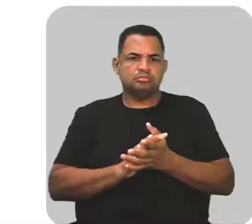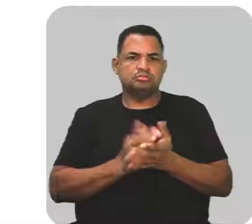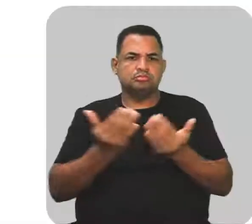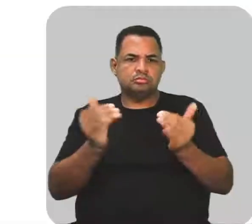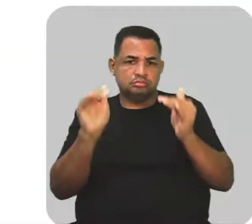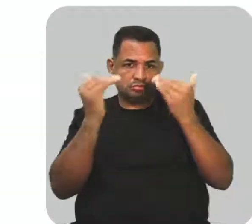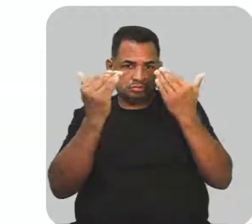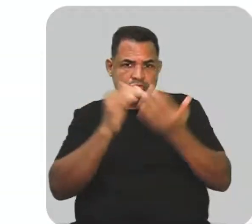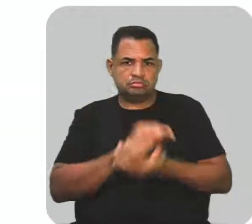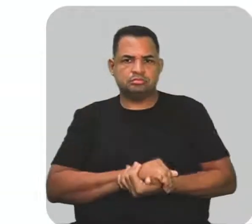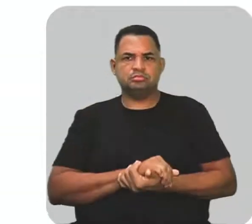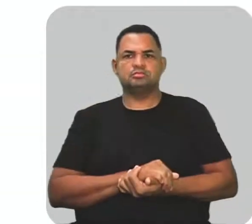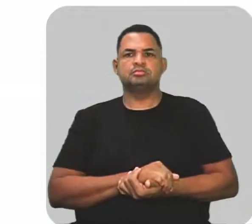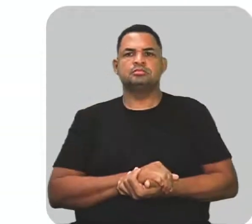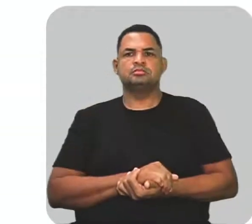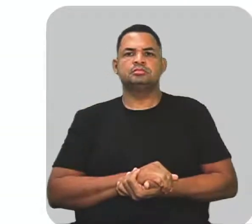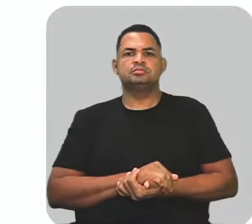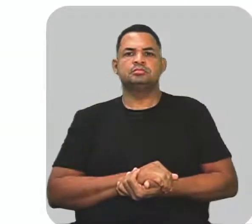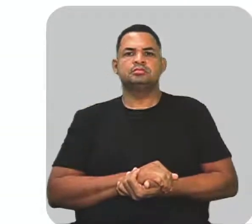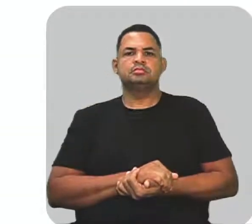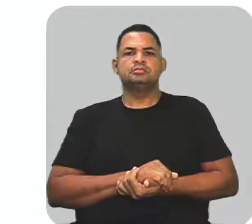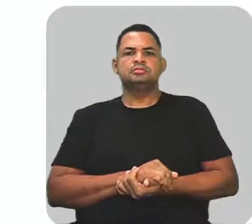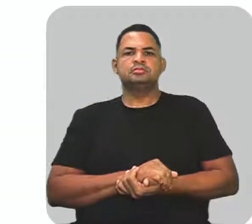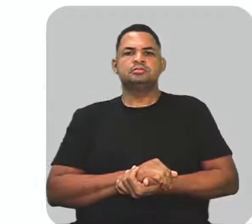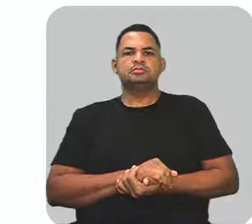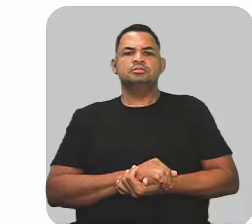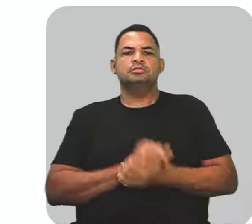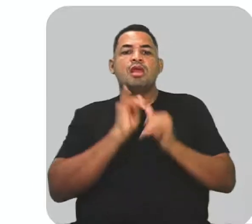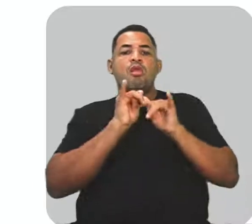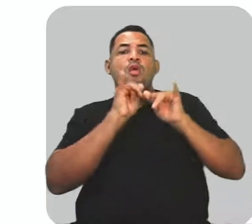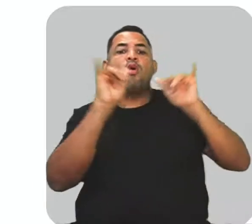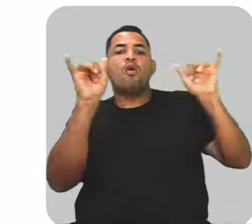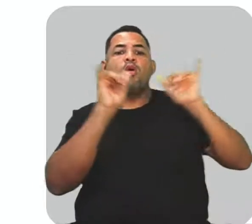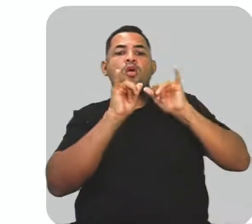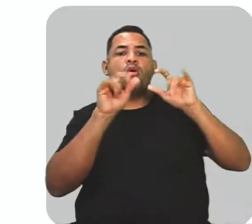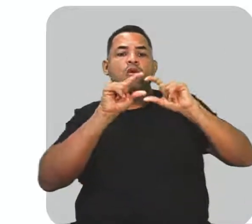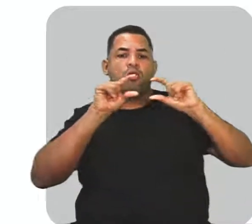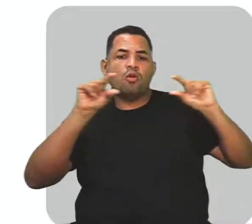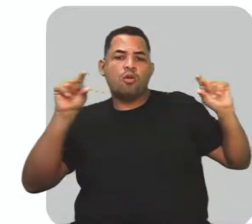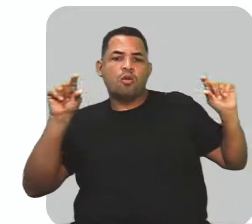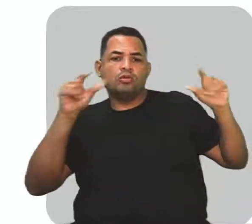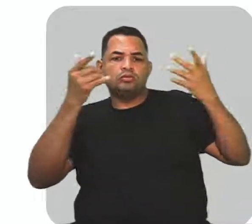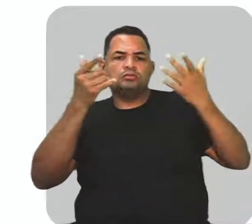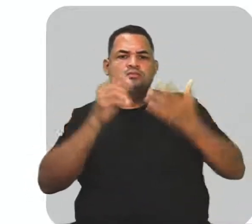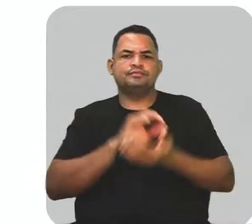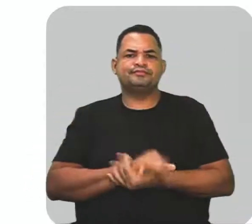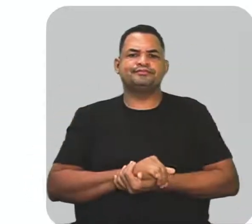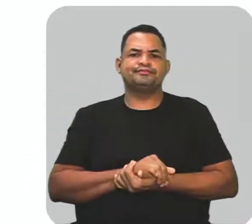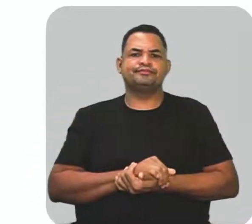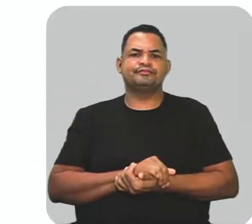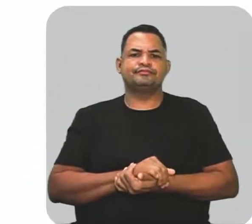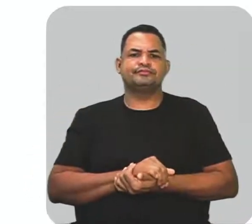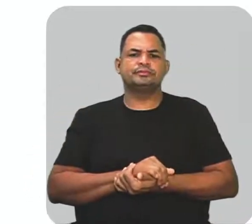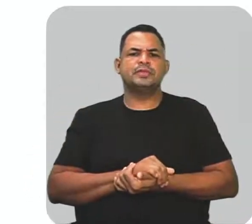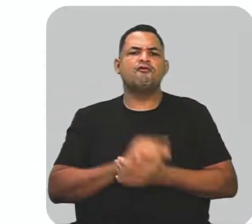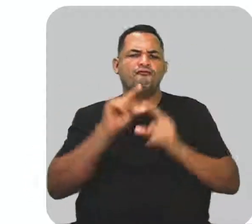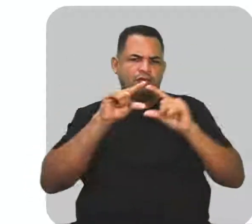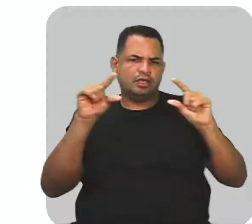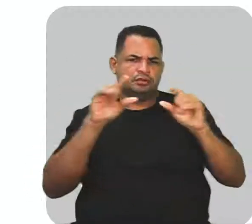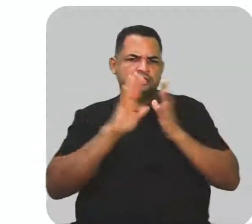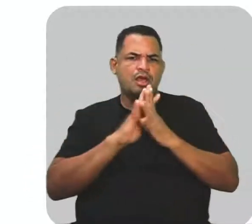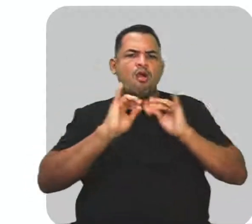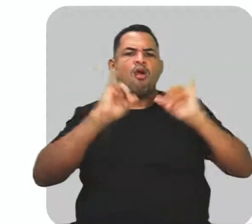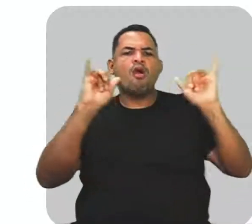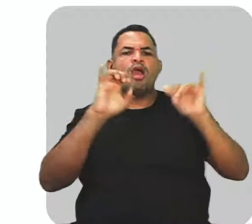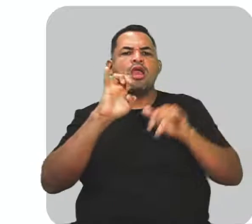olho na tela. É isso aí. Olha só, esses enunciados, os enunciados, eles são frases?